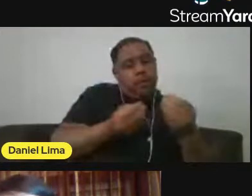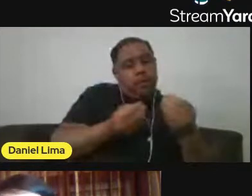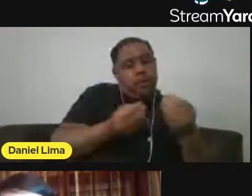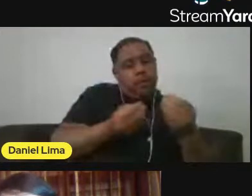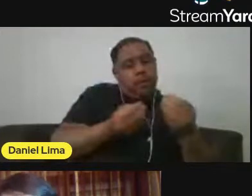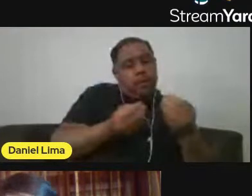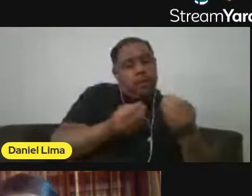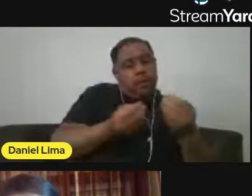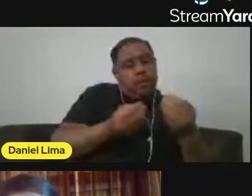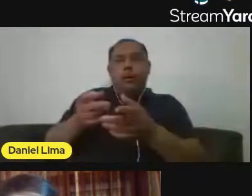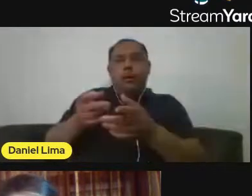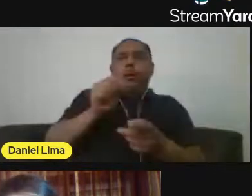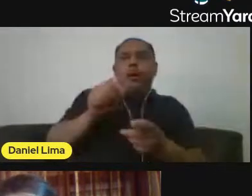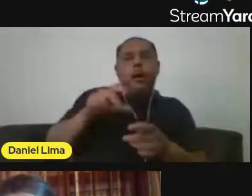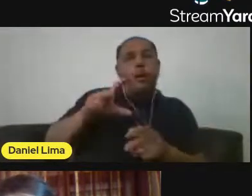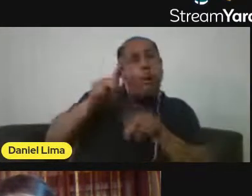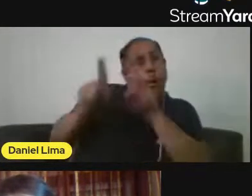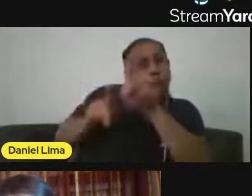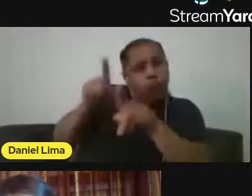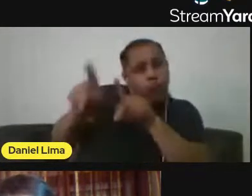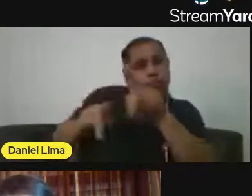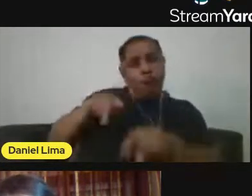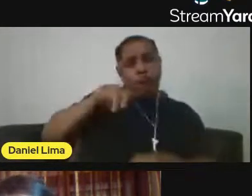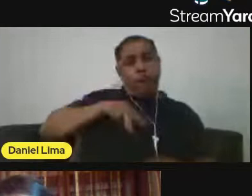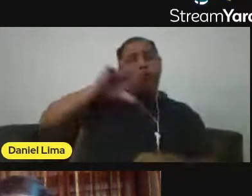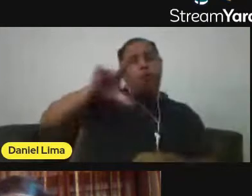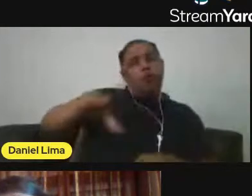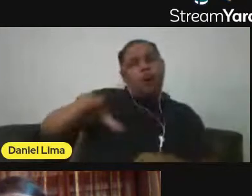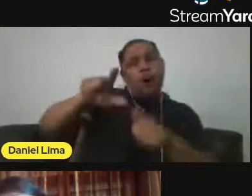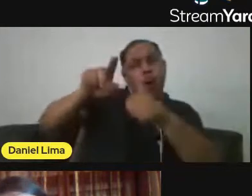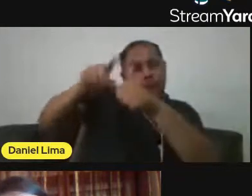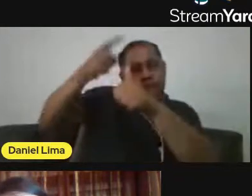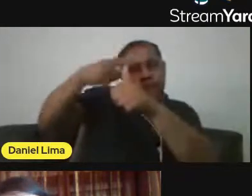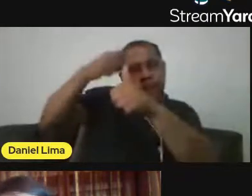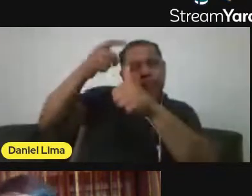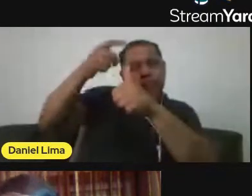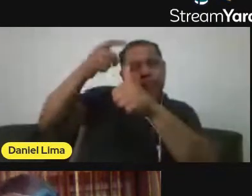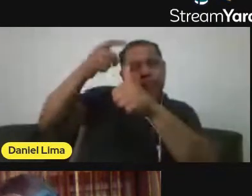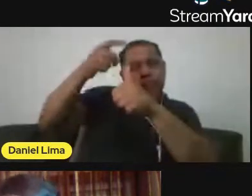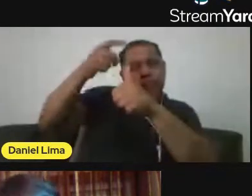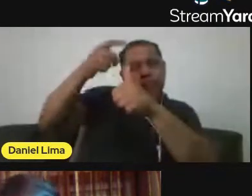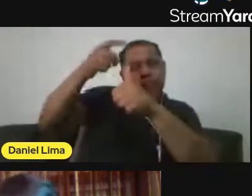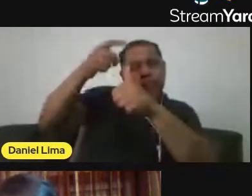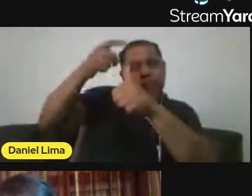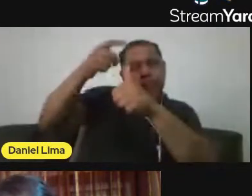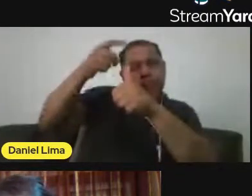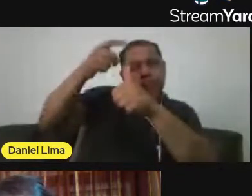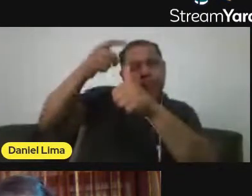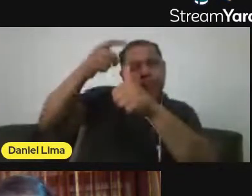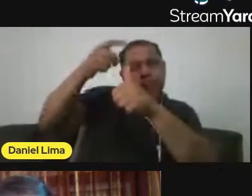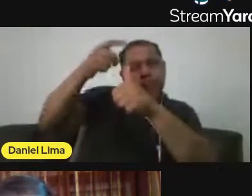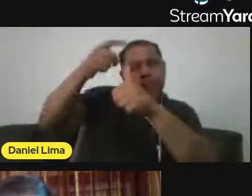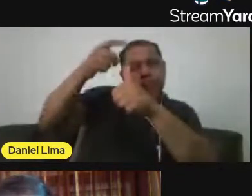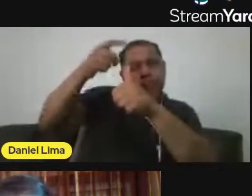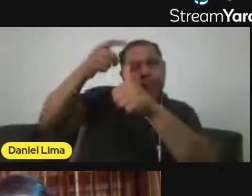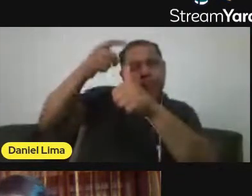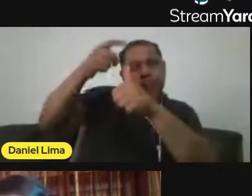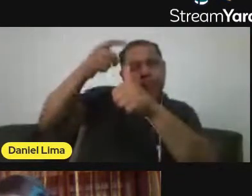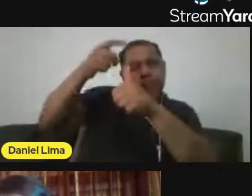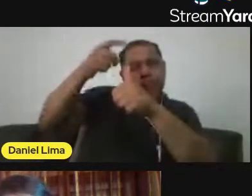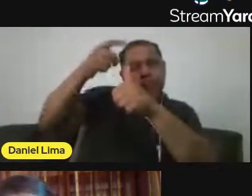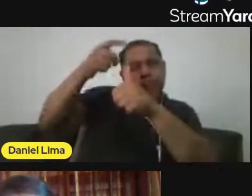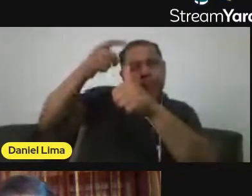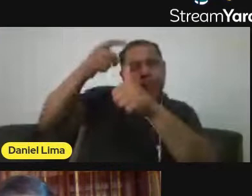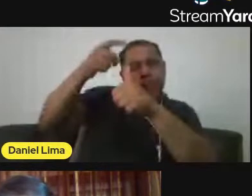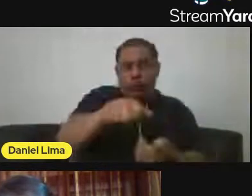seria pioneiro numa espécie de criação do novo mundo. E é muito